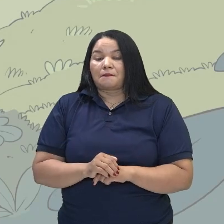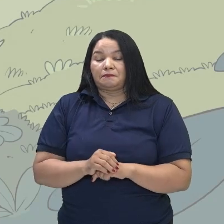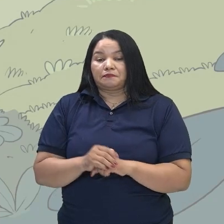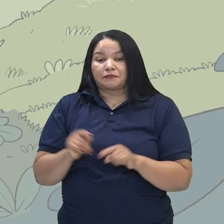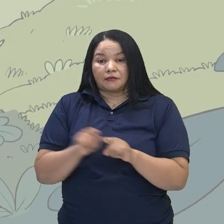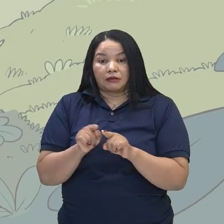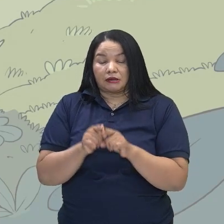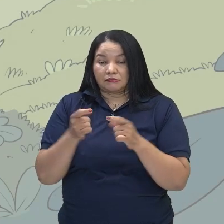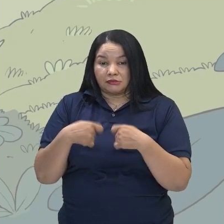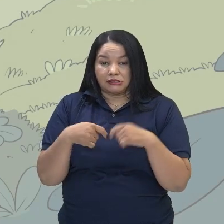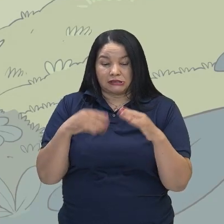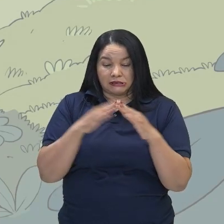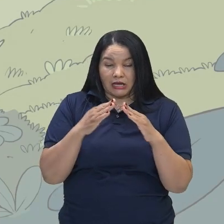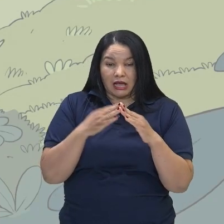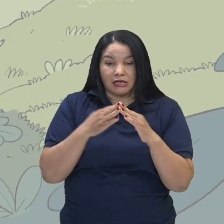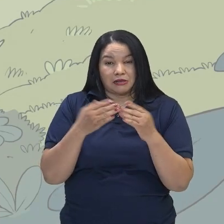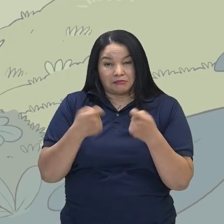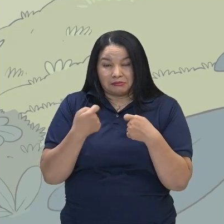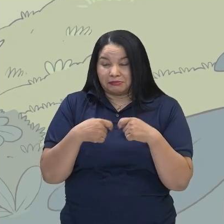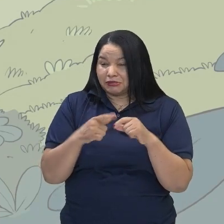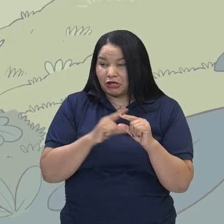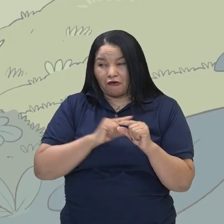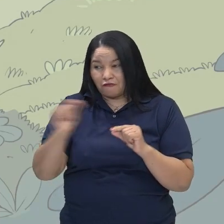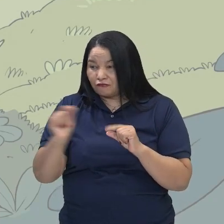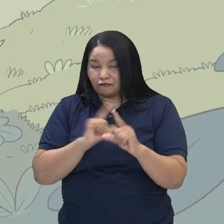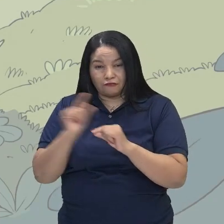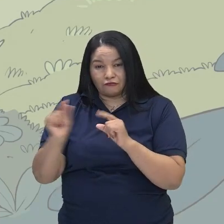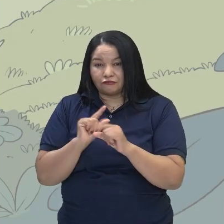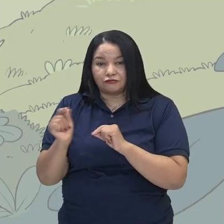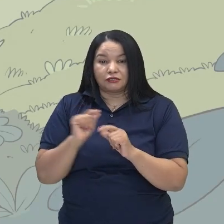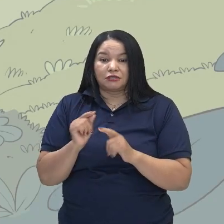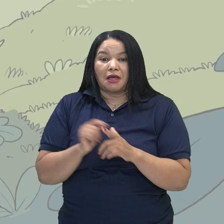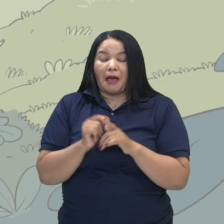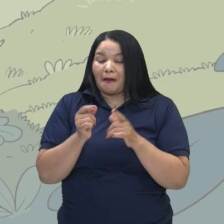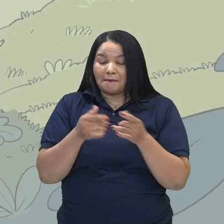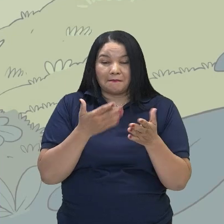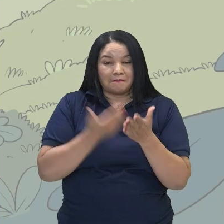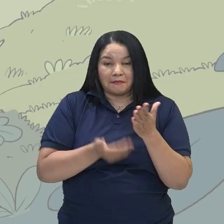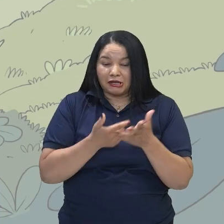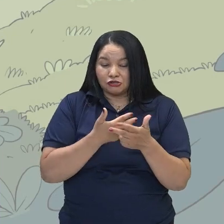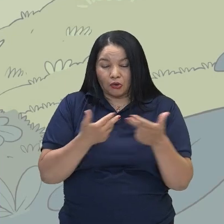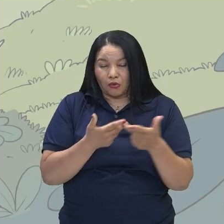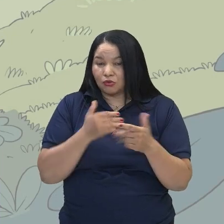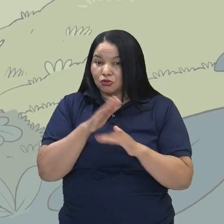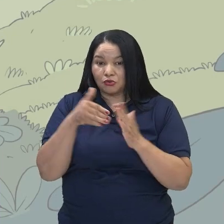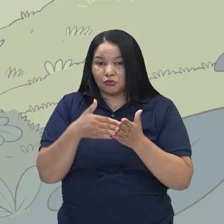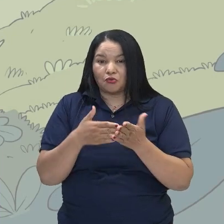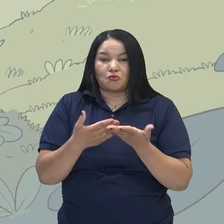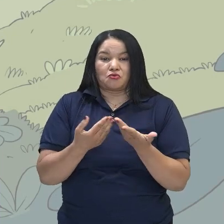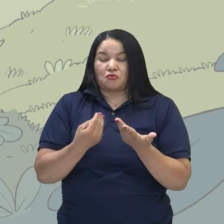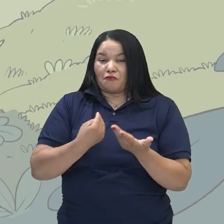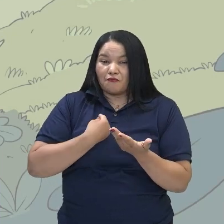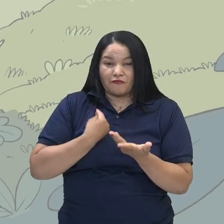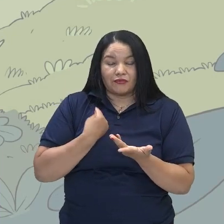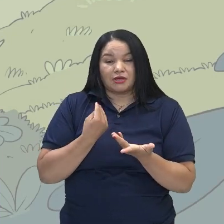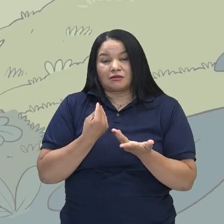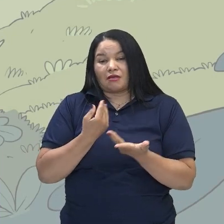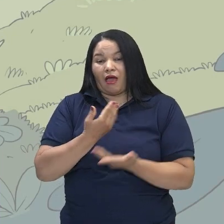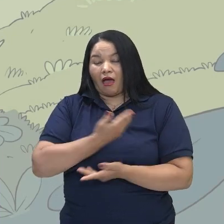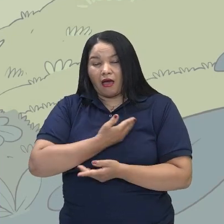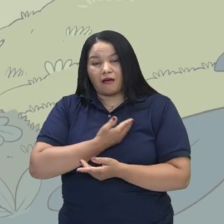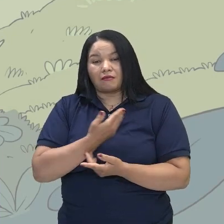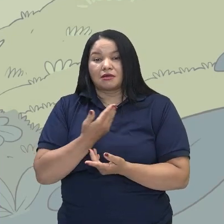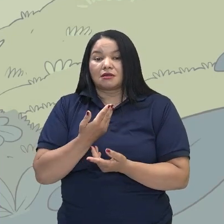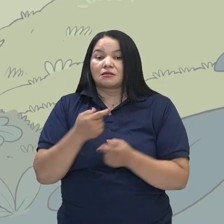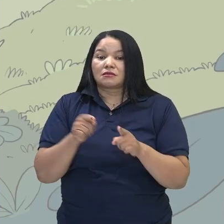do local onde você mora, contra sua própria vontade e perder todas as suas coisas? Rotina, amigos